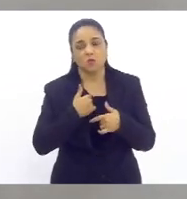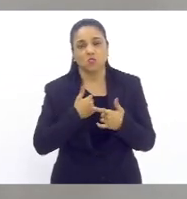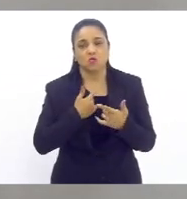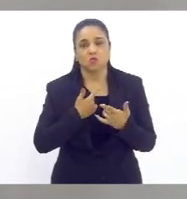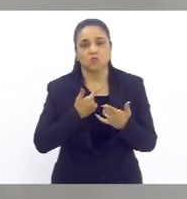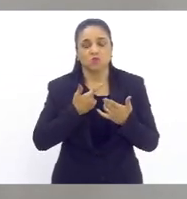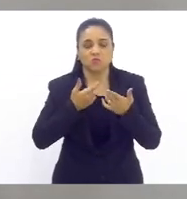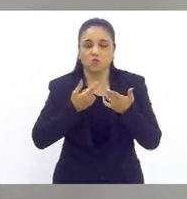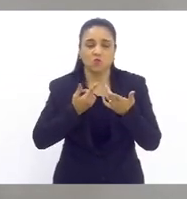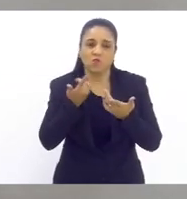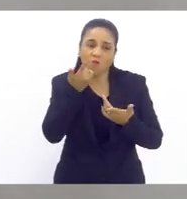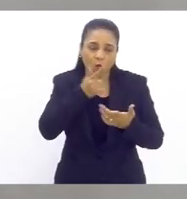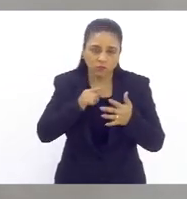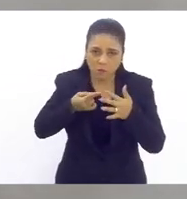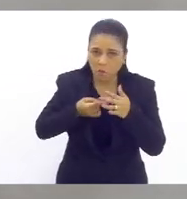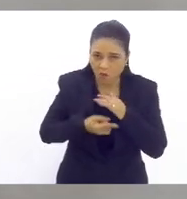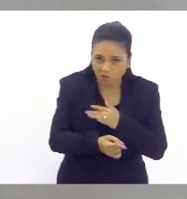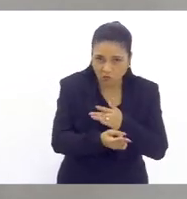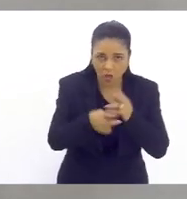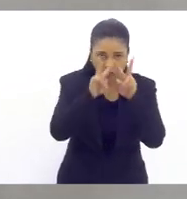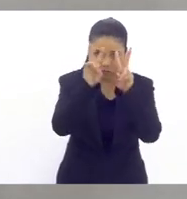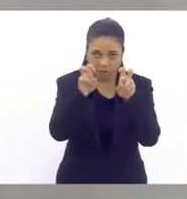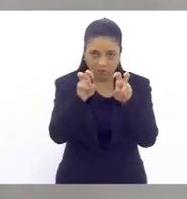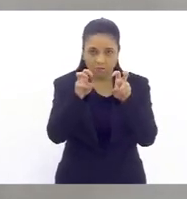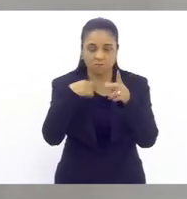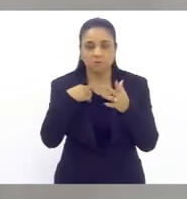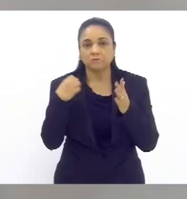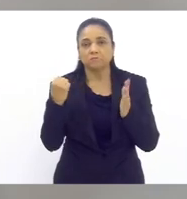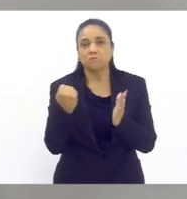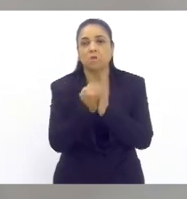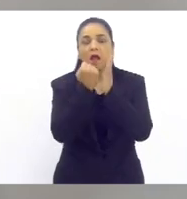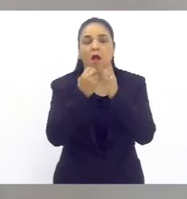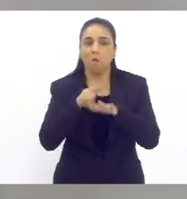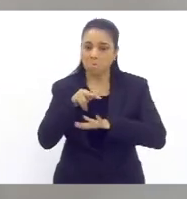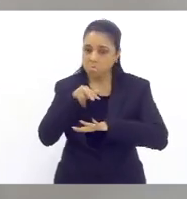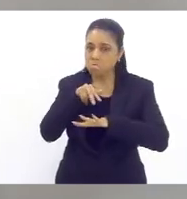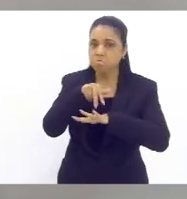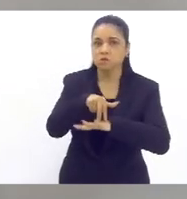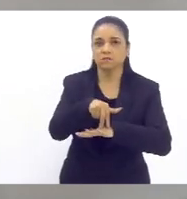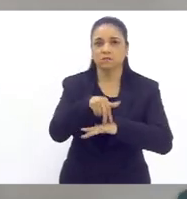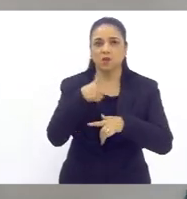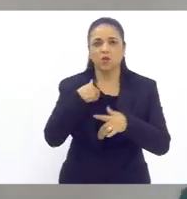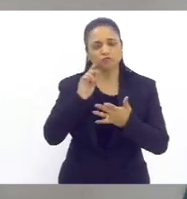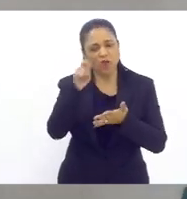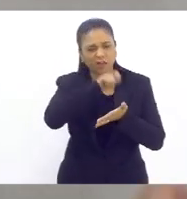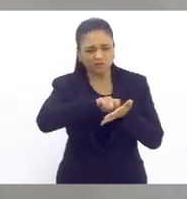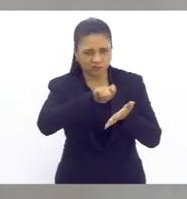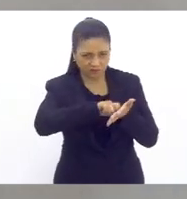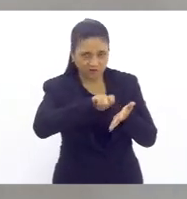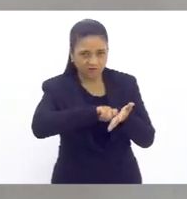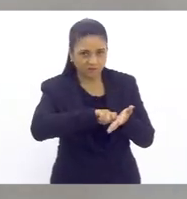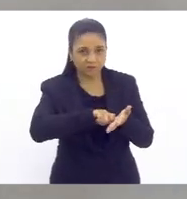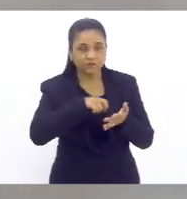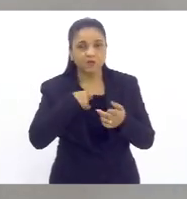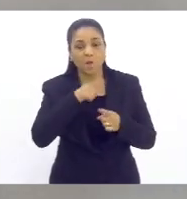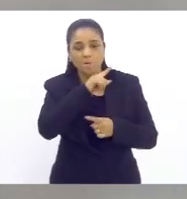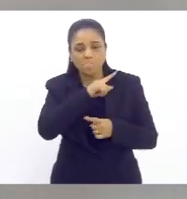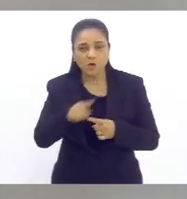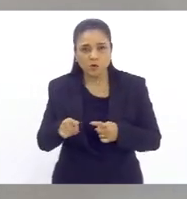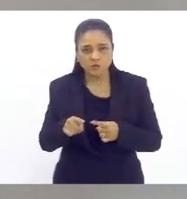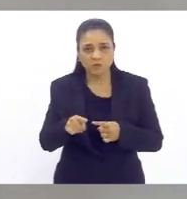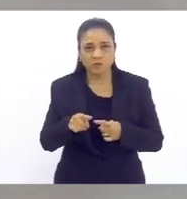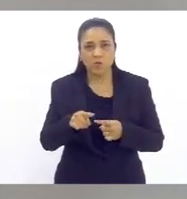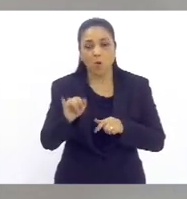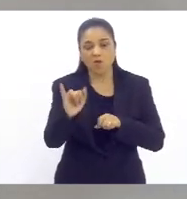aprofundar muito aqui eu acho que é importante marcar uma posição que eu já escrevi sobre isso também a proibição eu defino